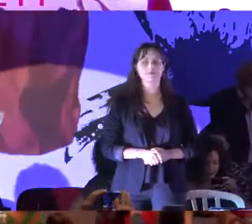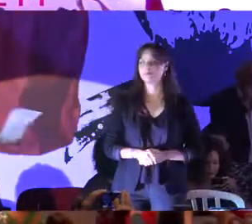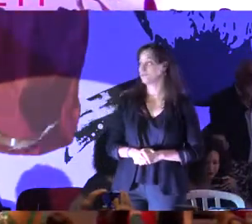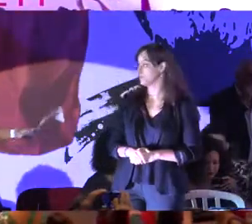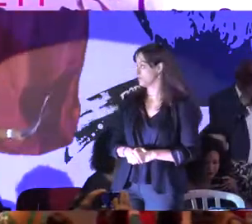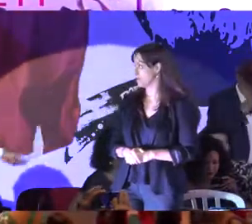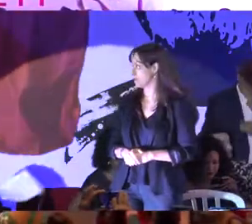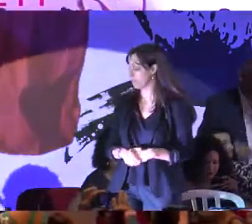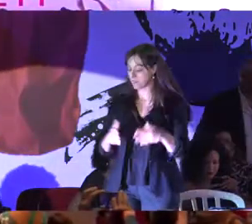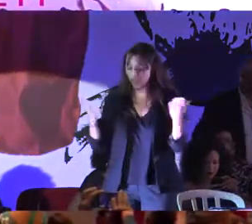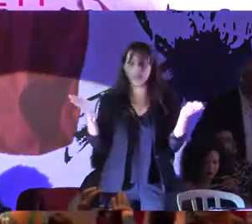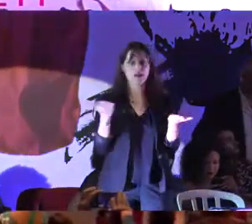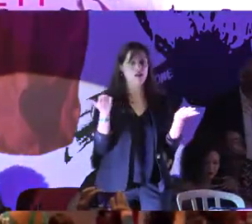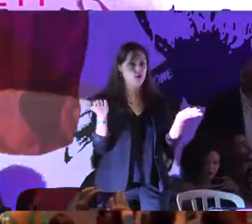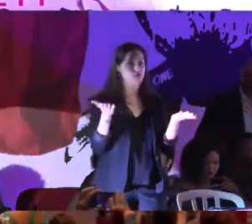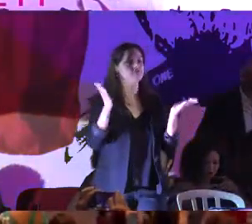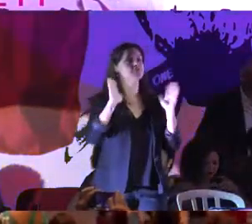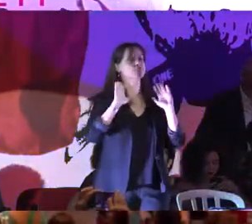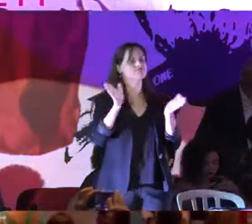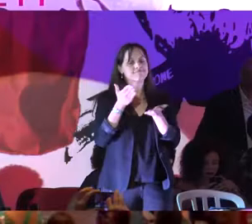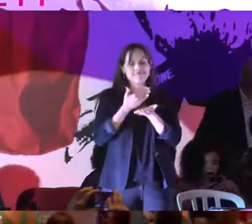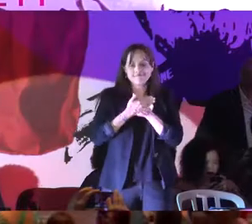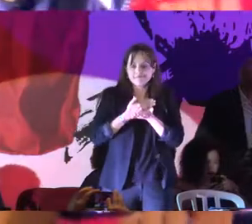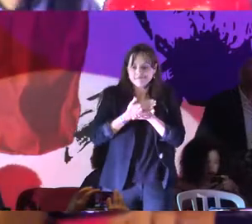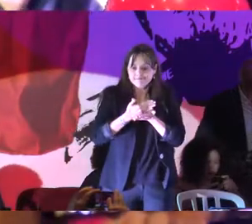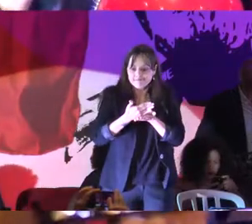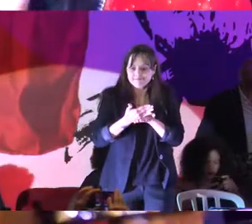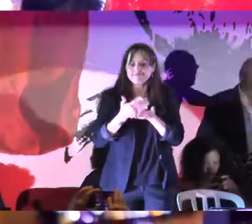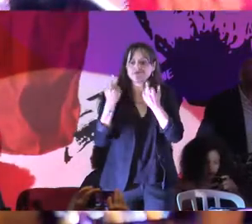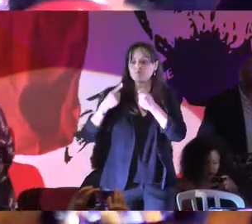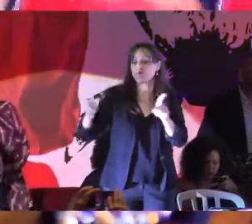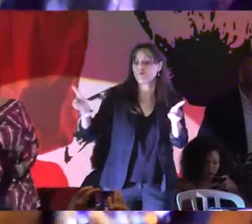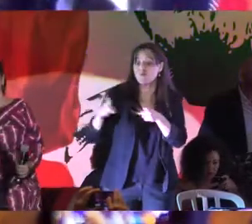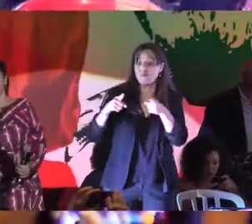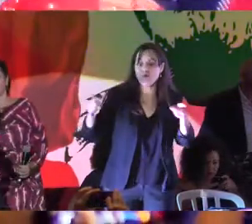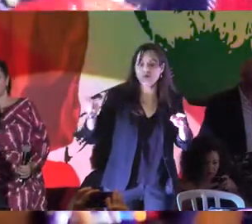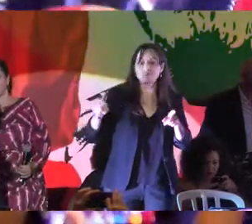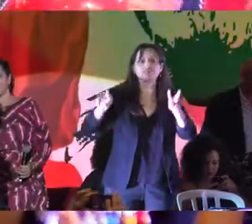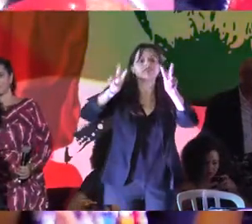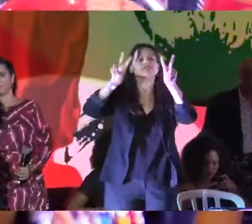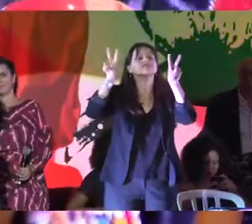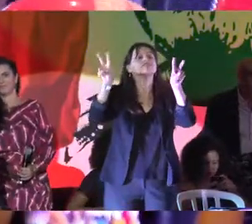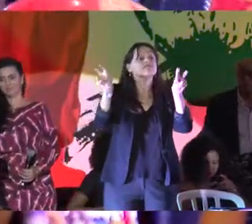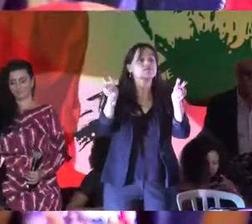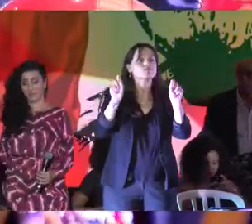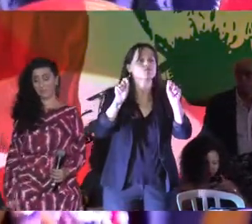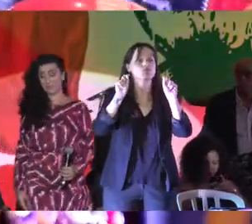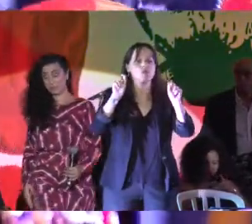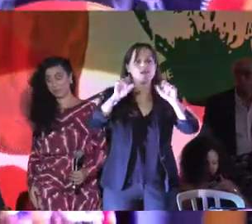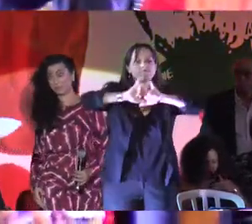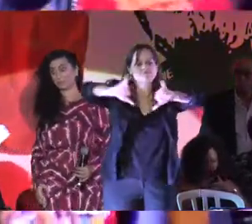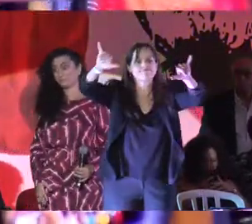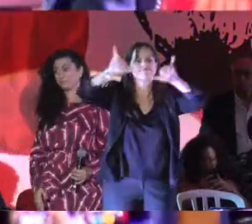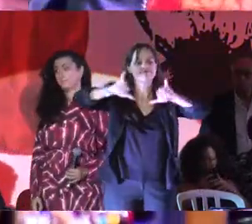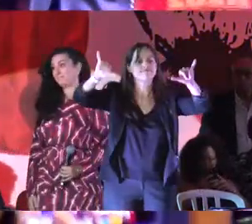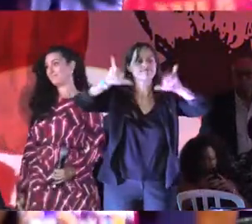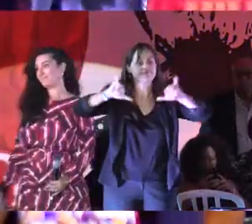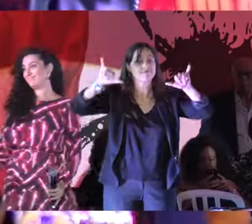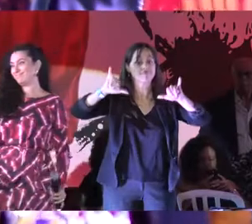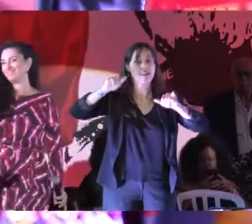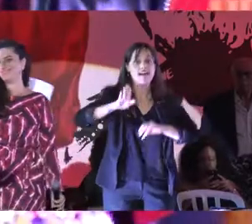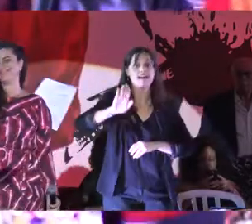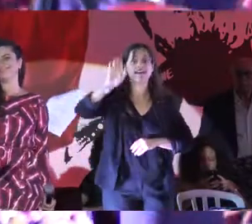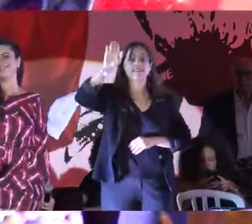Fez essa excelente introdução aqui para nós, cantando o nosso dingo da eleição de 2006. Venha para frente